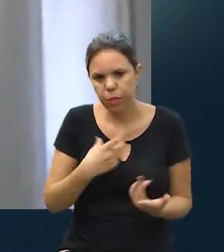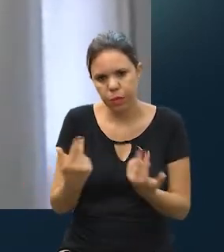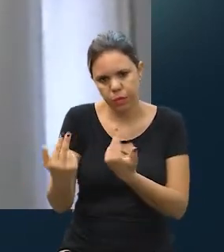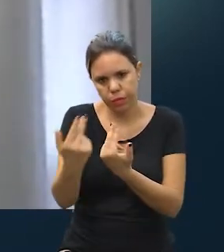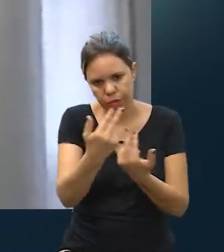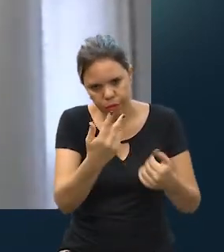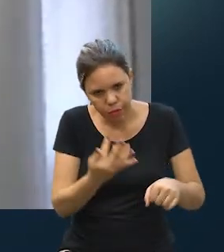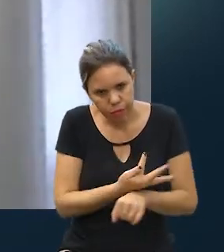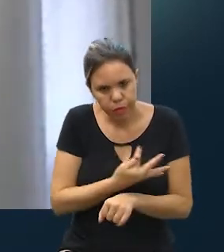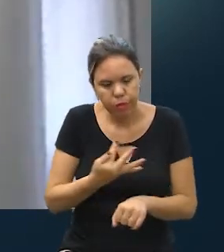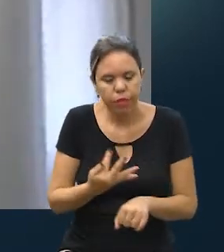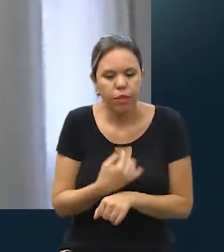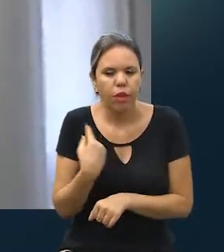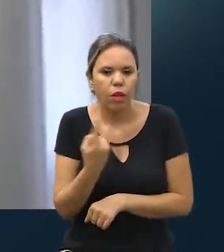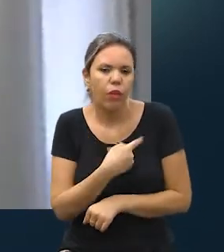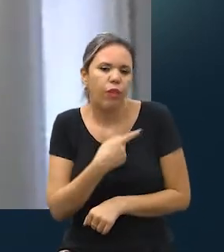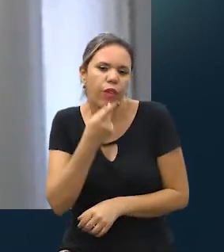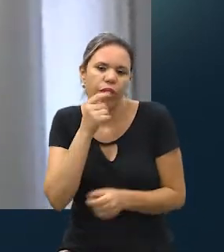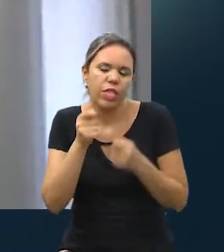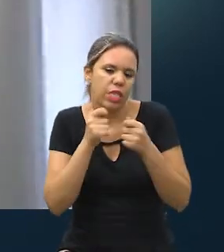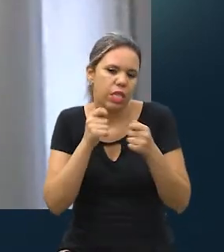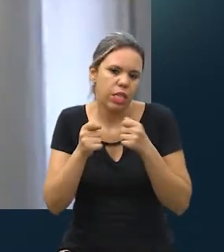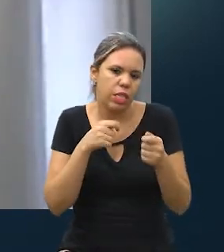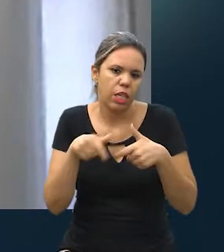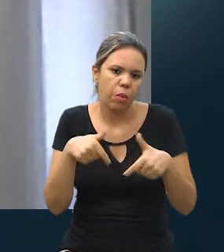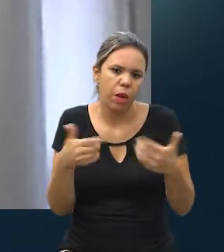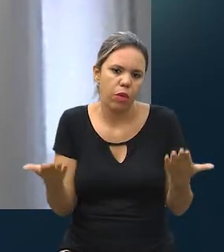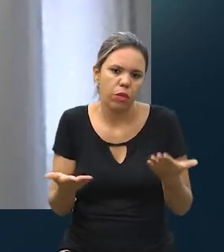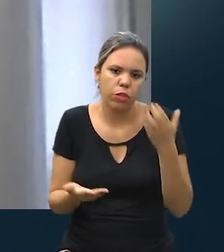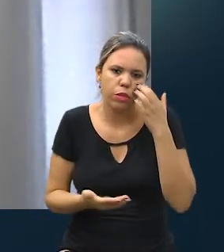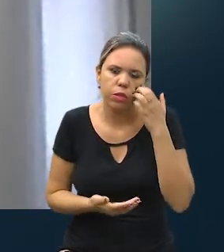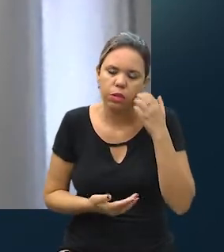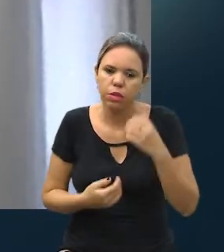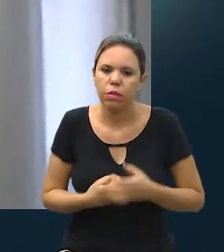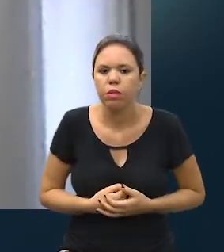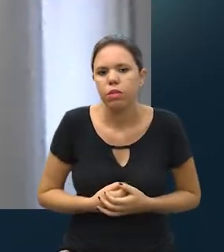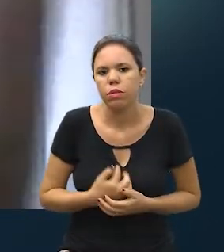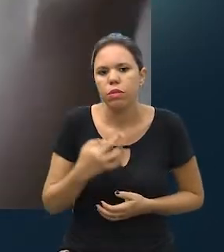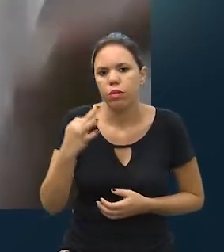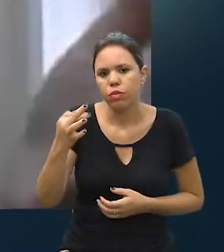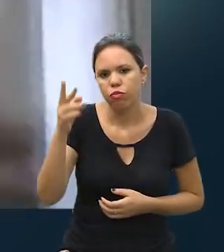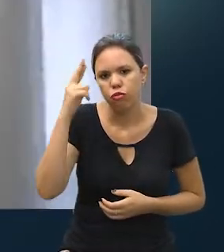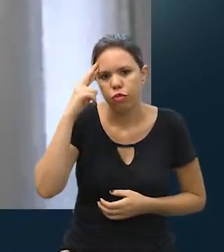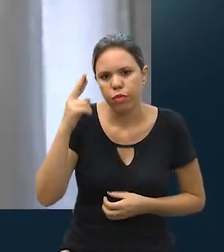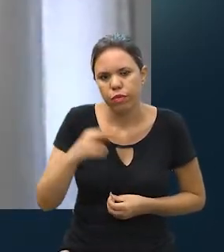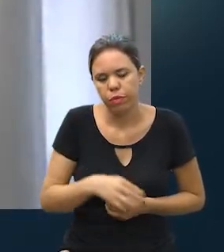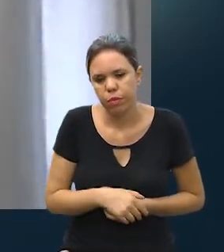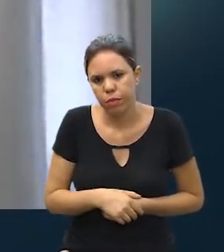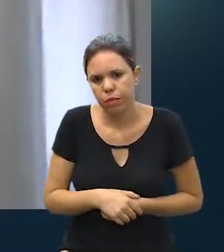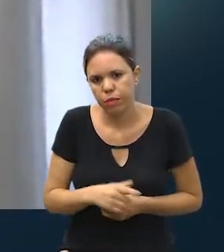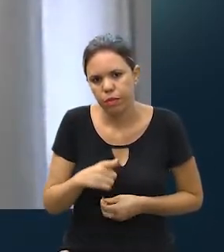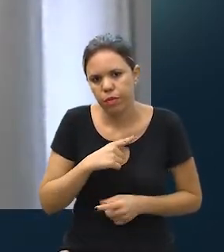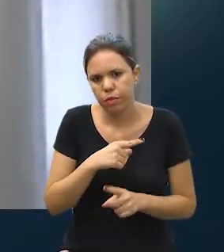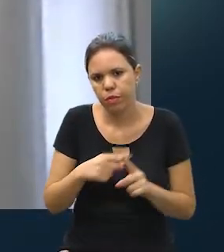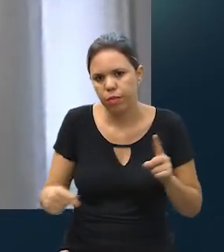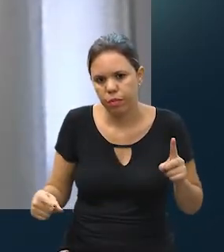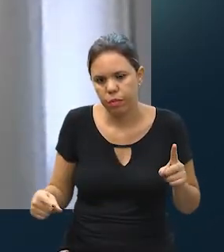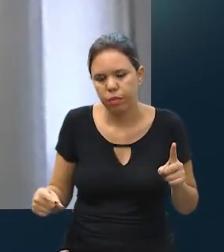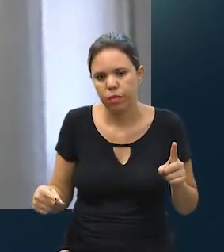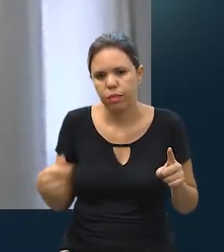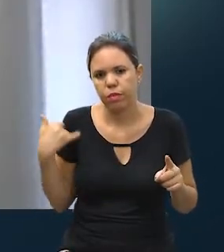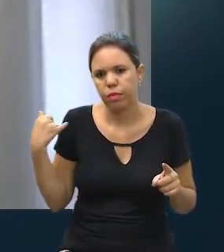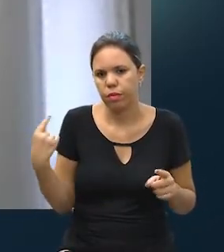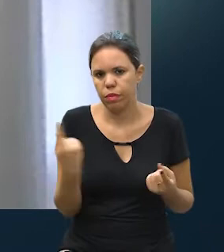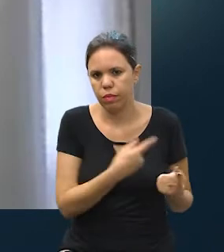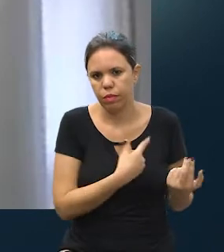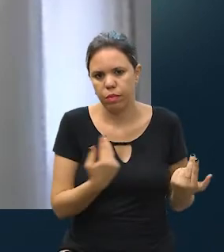mesmas dores. Porque quando nós vamos fazer uma entrevista de emprego hoje, com futuros chefes que têm a metade da idade da